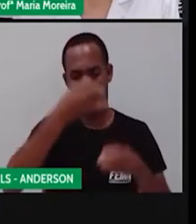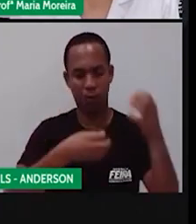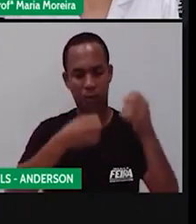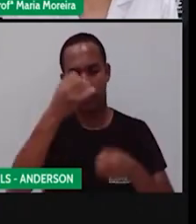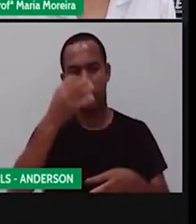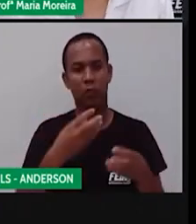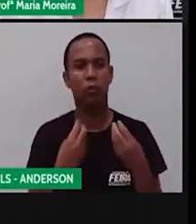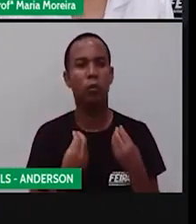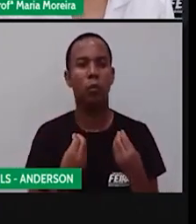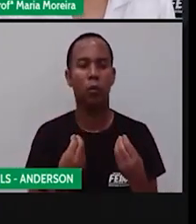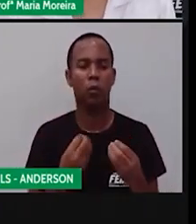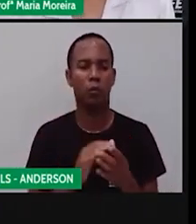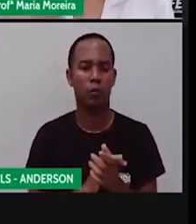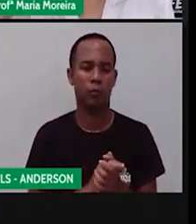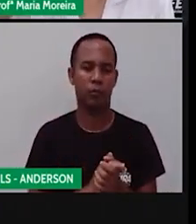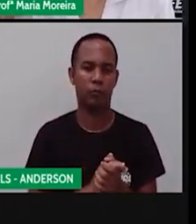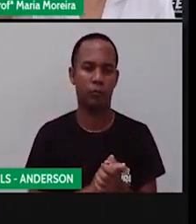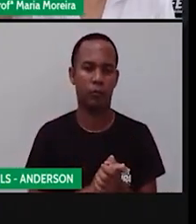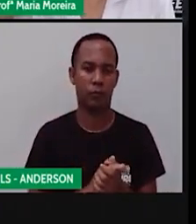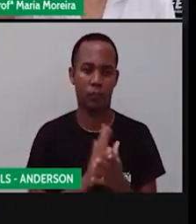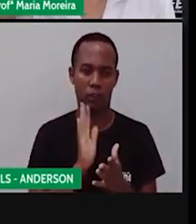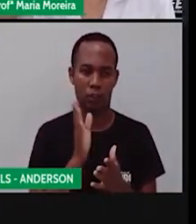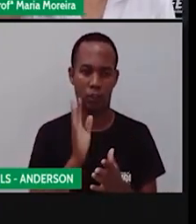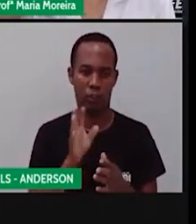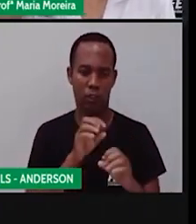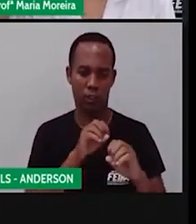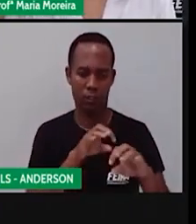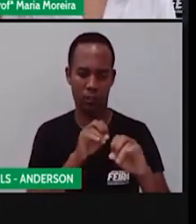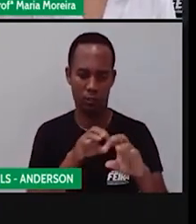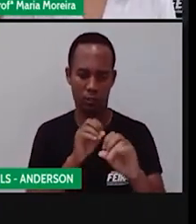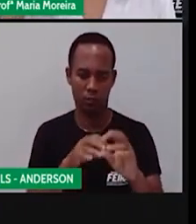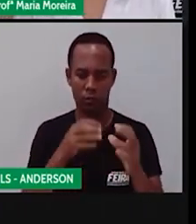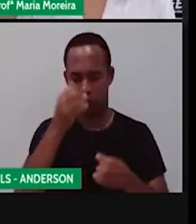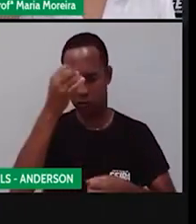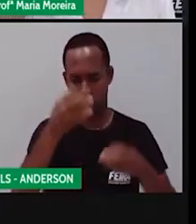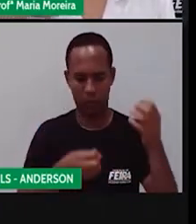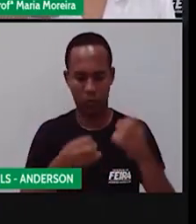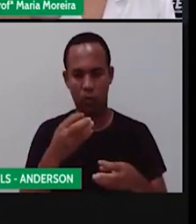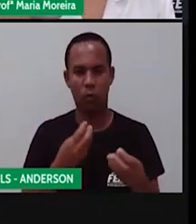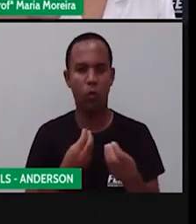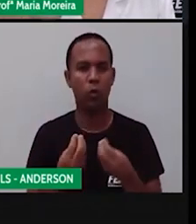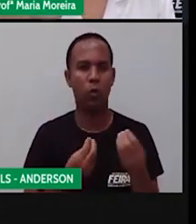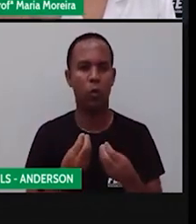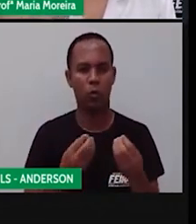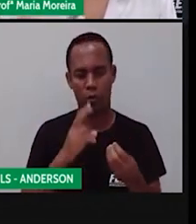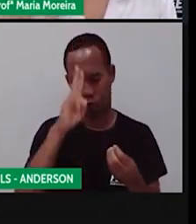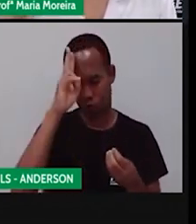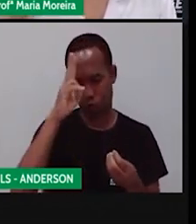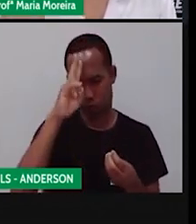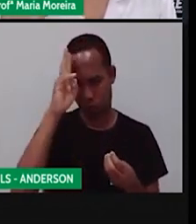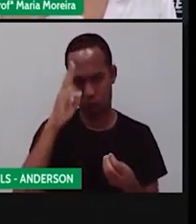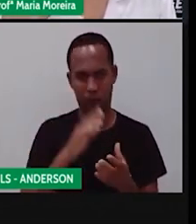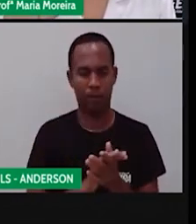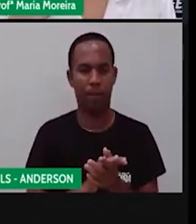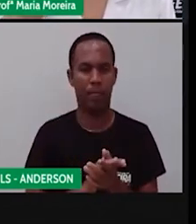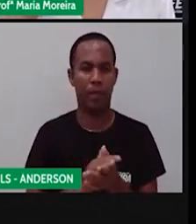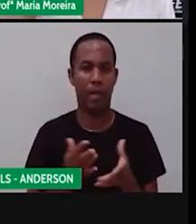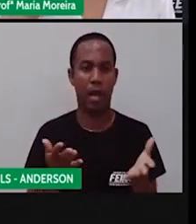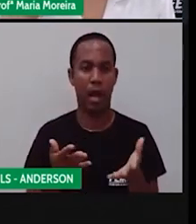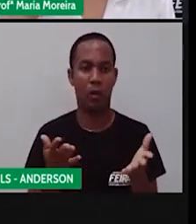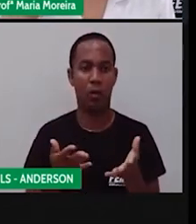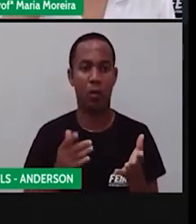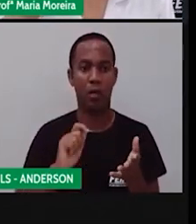uma história, tá? Então a prova já ensinou como é que é uma narração, como é que você escreve esse tipo de história, e agora ela vai falar sobre